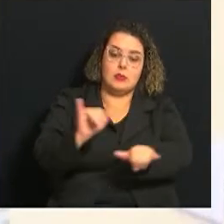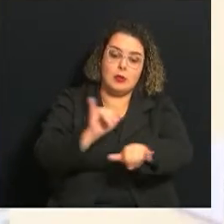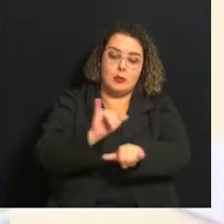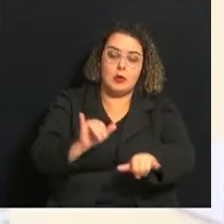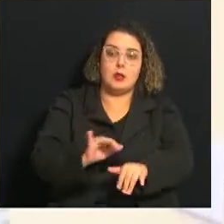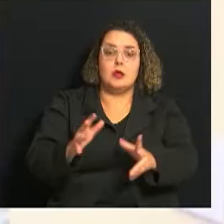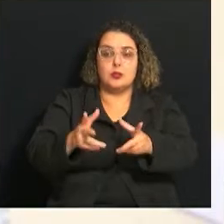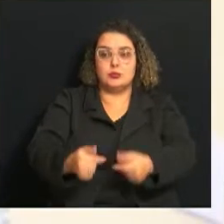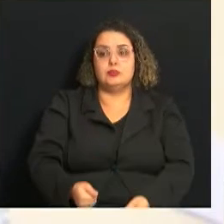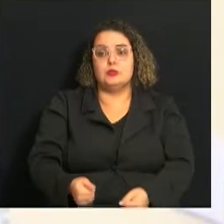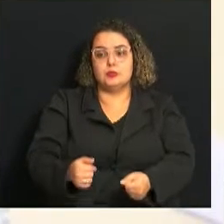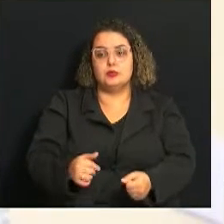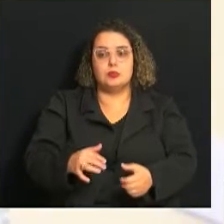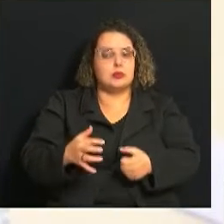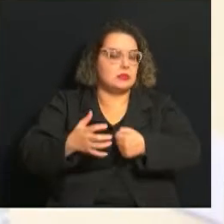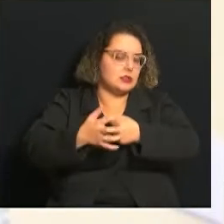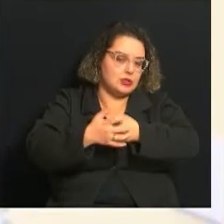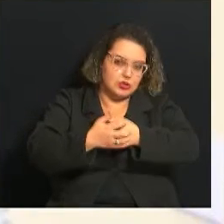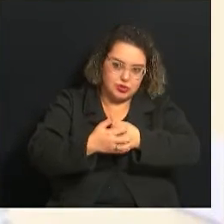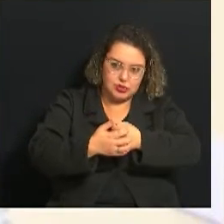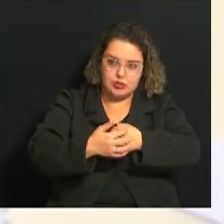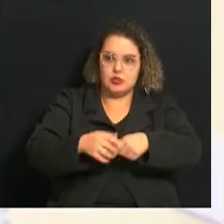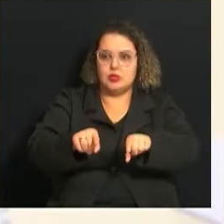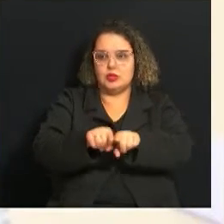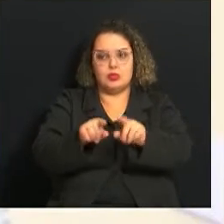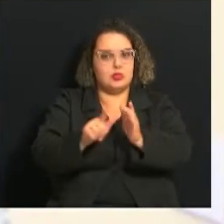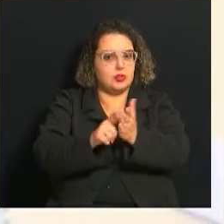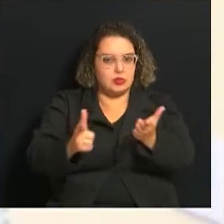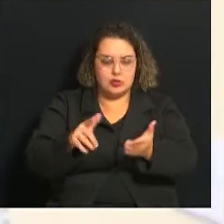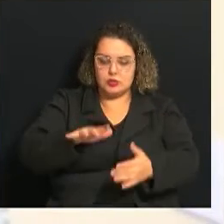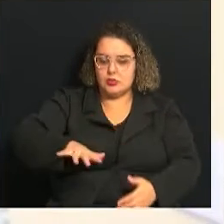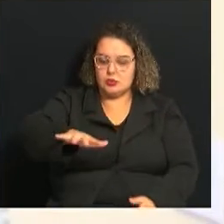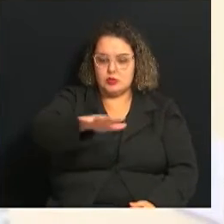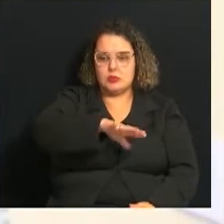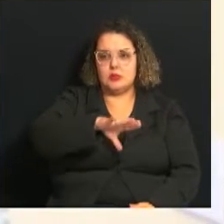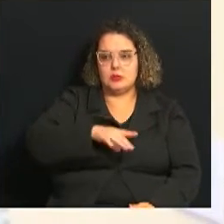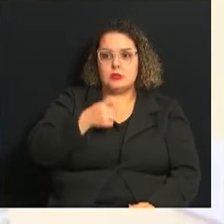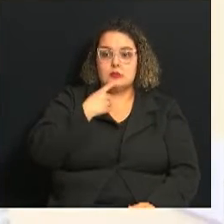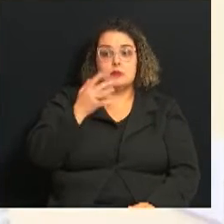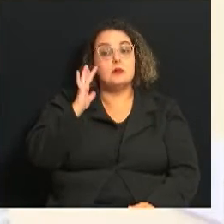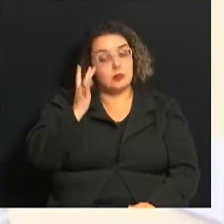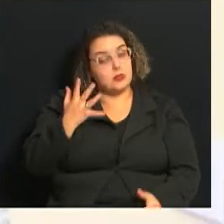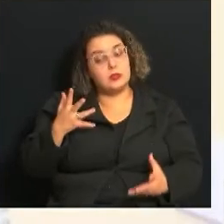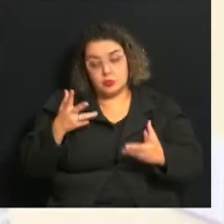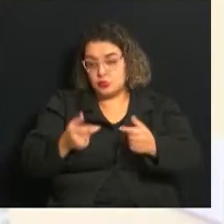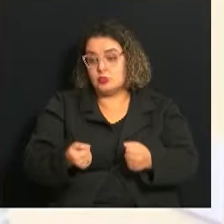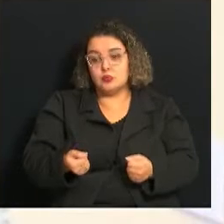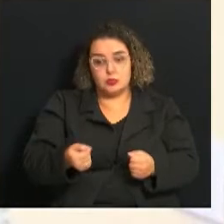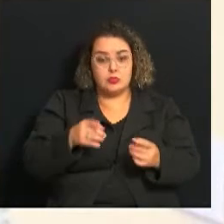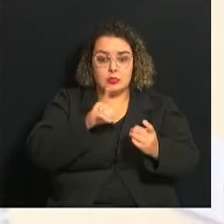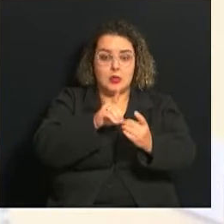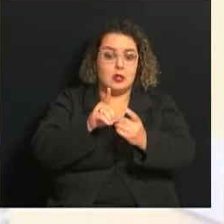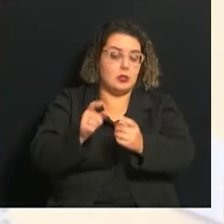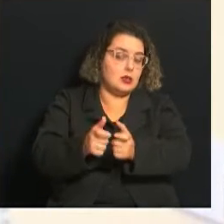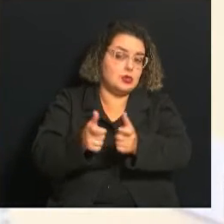mídias digitais, inclusive jornais regionais da cidade. Eu acho que com isso contempla a maioria das